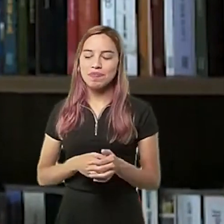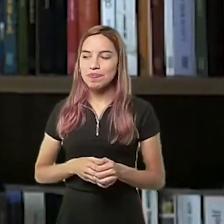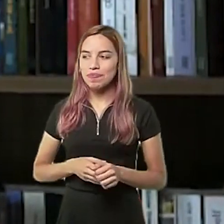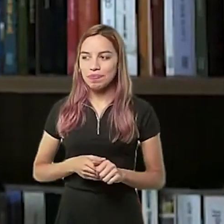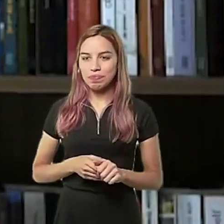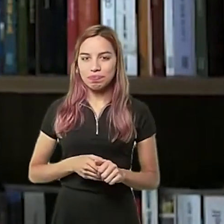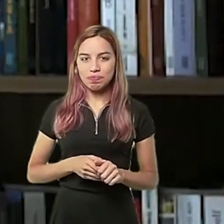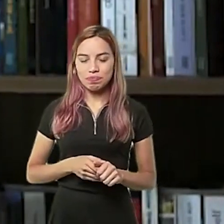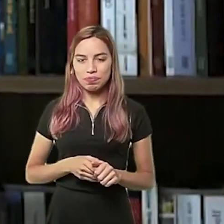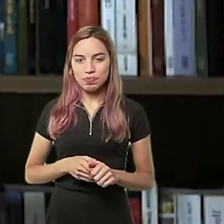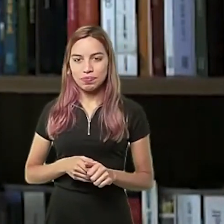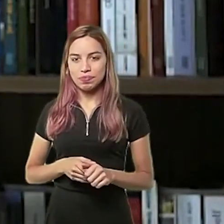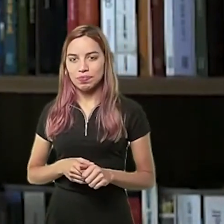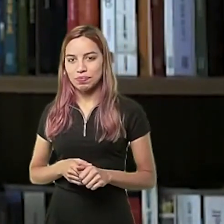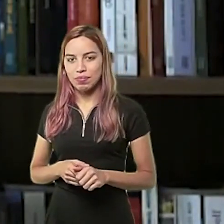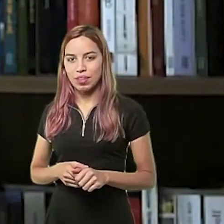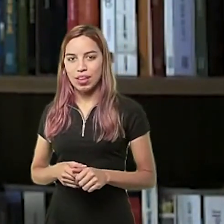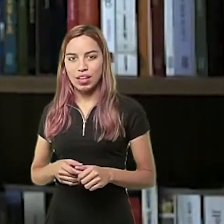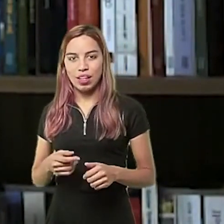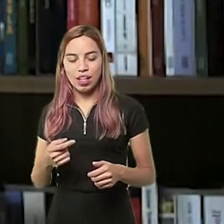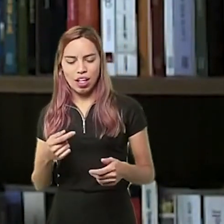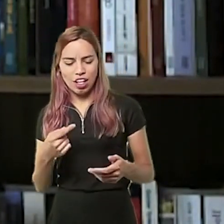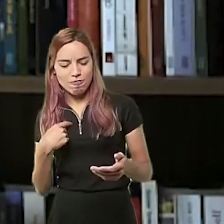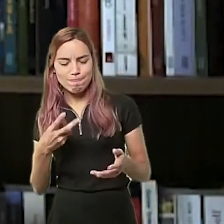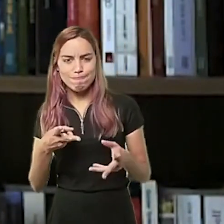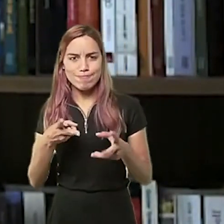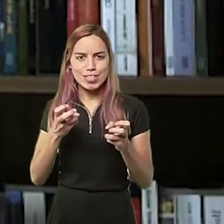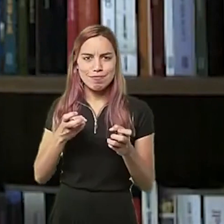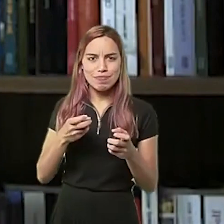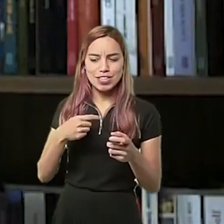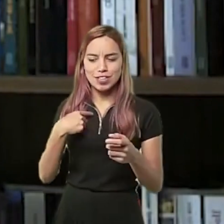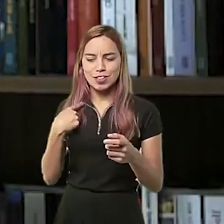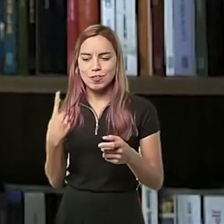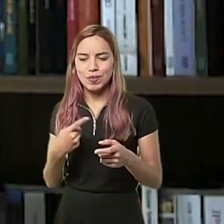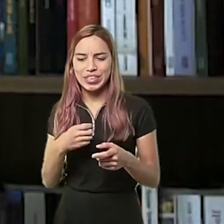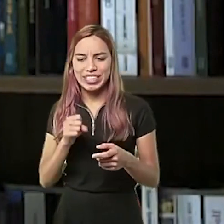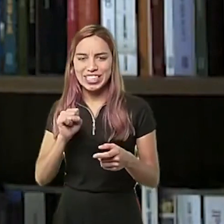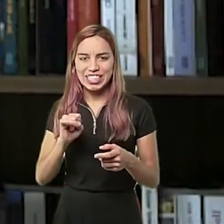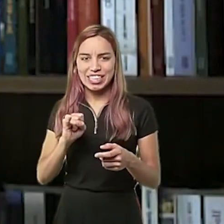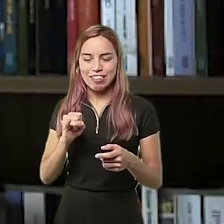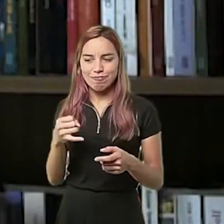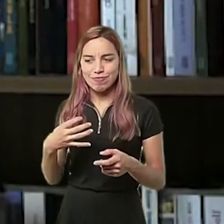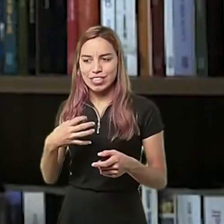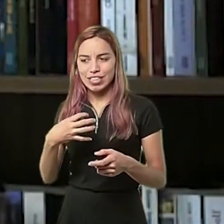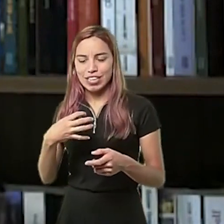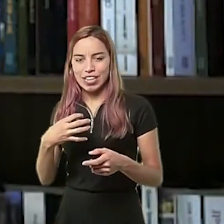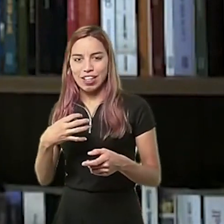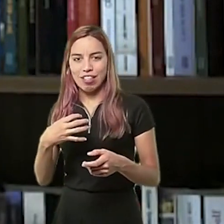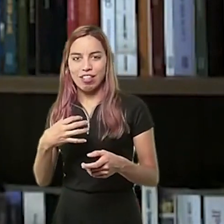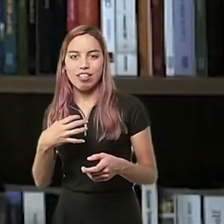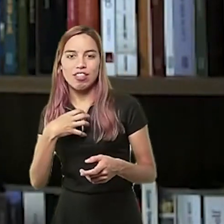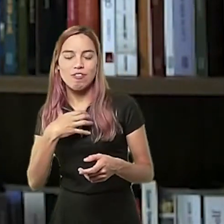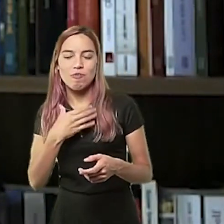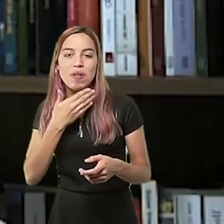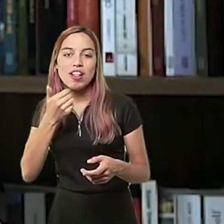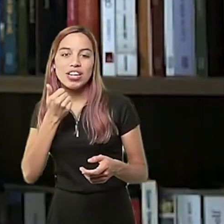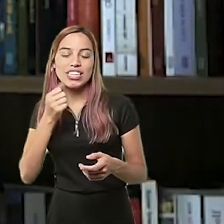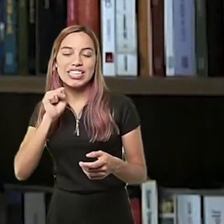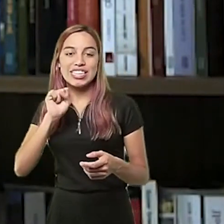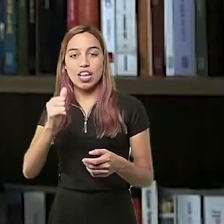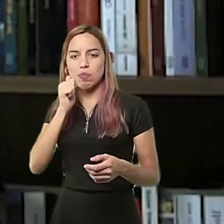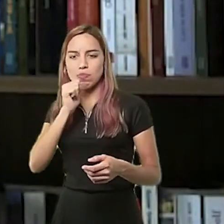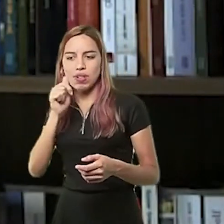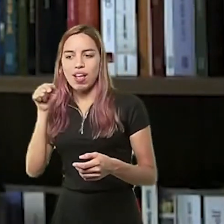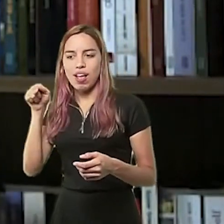que nos levasse junto com ela por essa jornada, por essa odisseia. Né? Então foi assim que surgiu essa história.